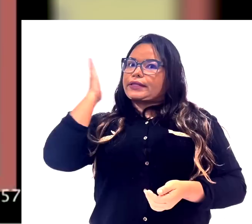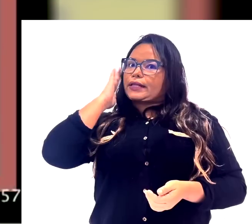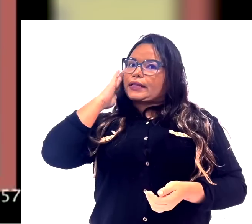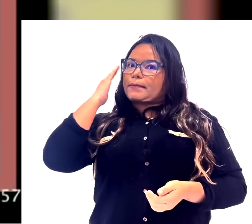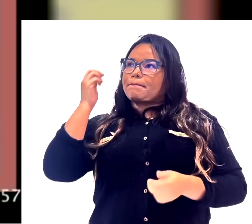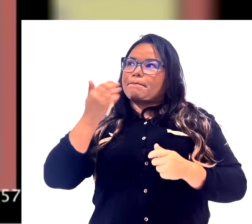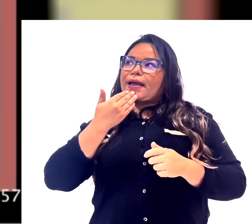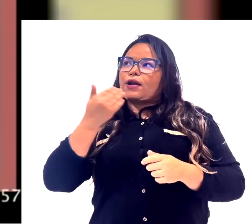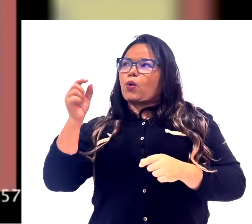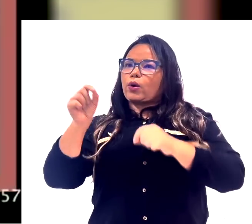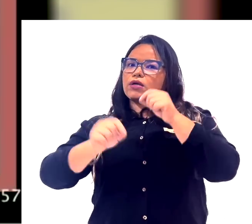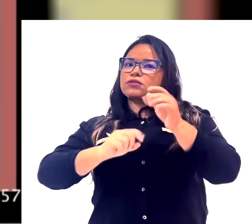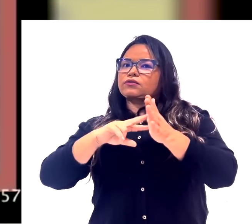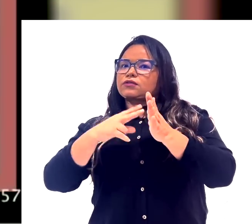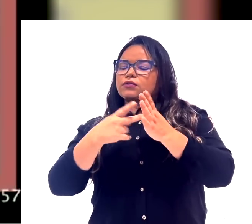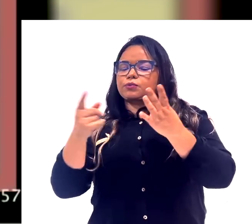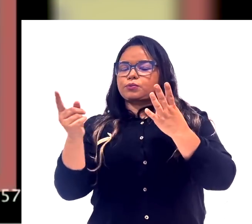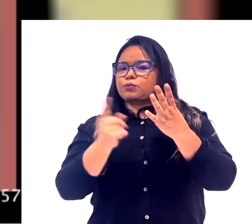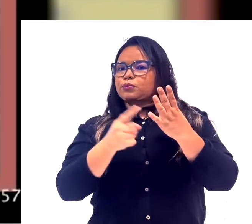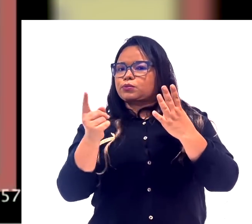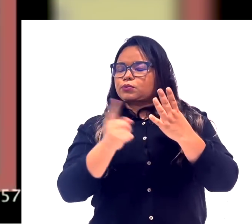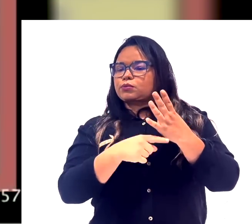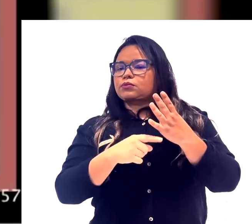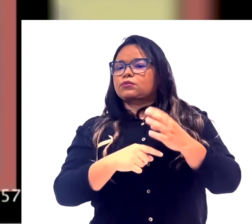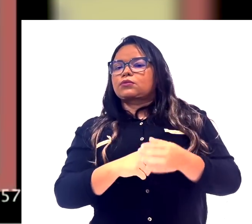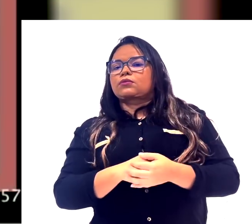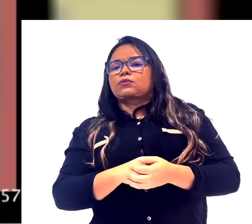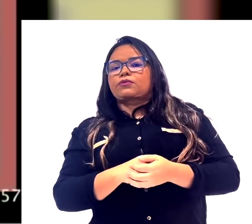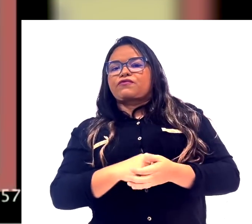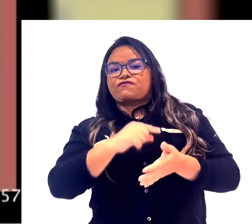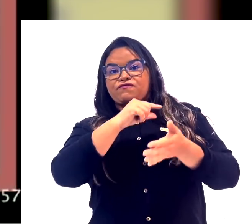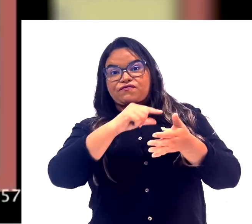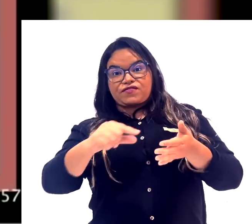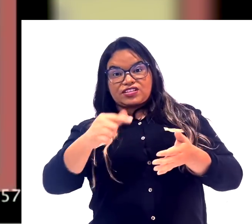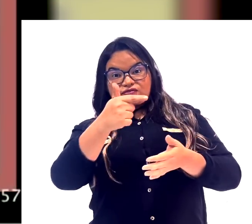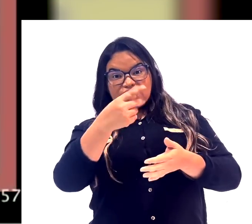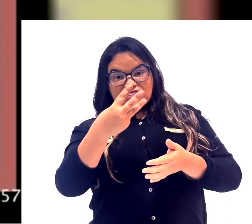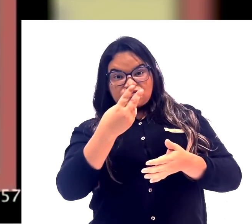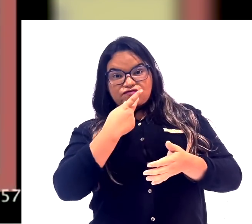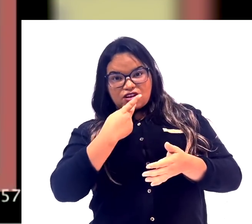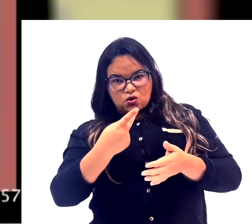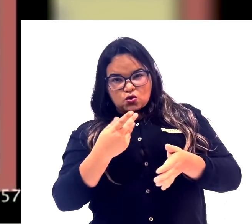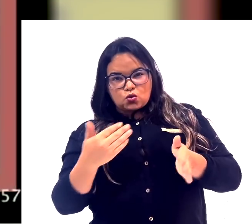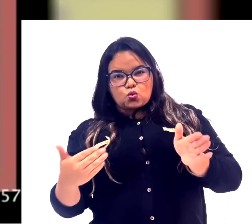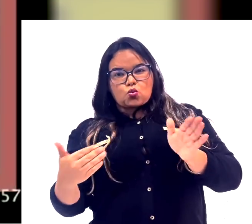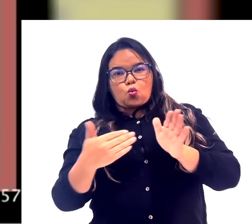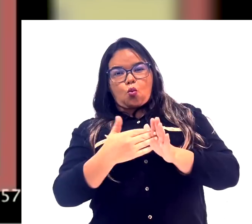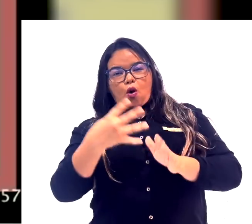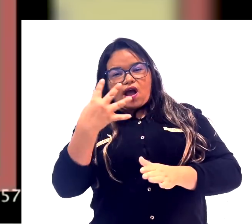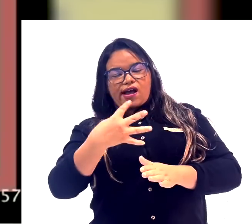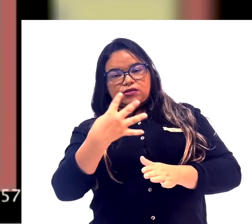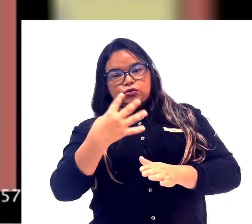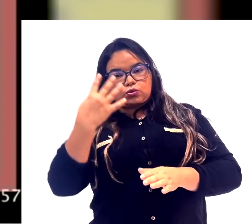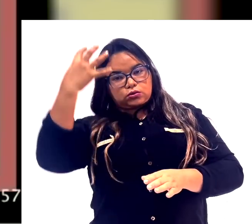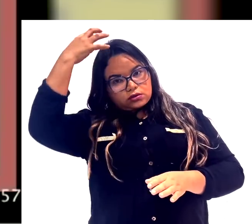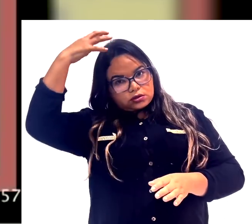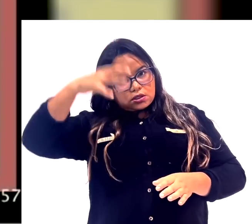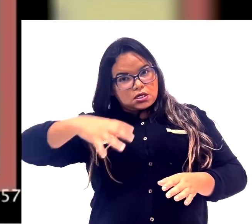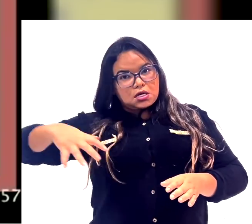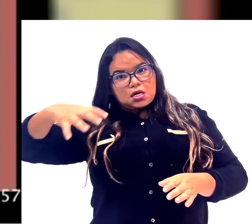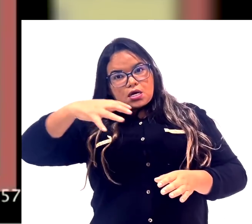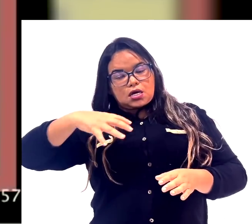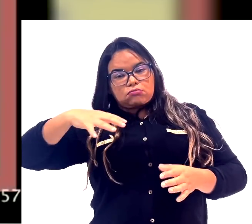O quarto animal, é-nos dito no verso 23, será o quarto reino na terra, o qual será diferente de todos